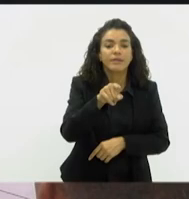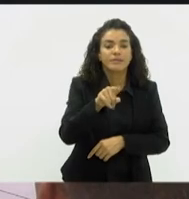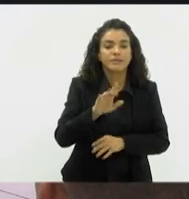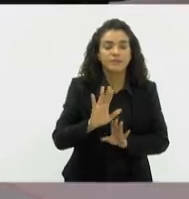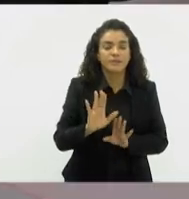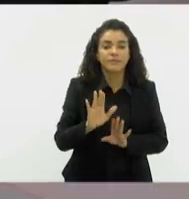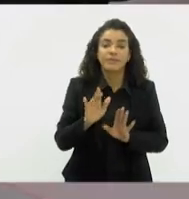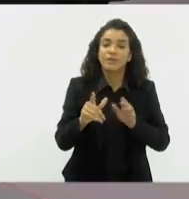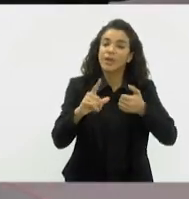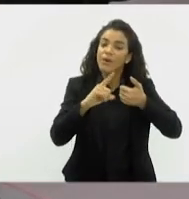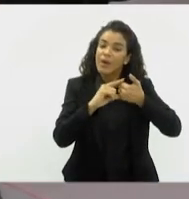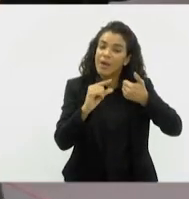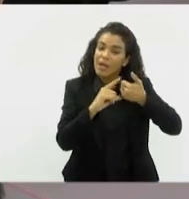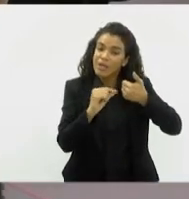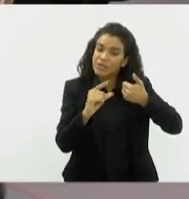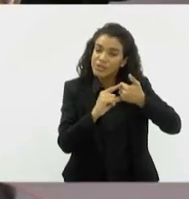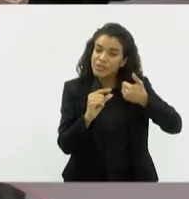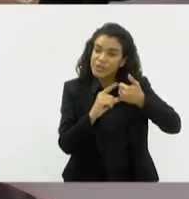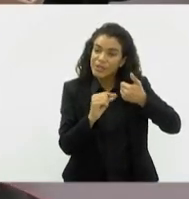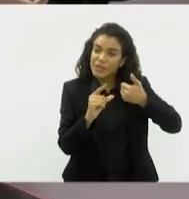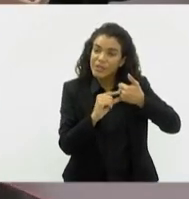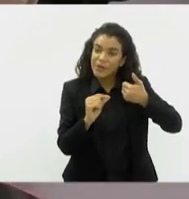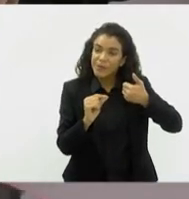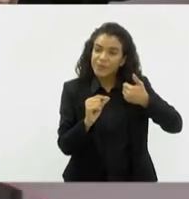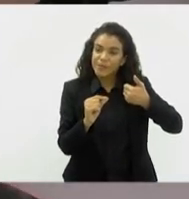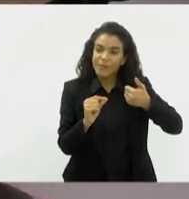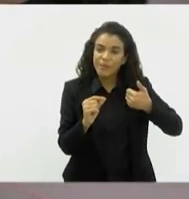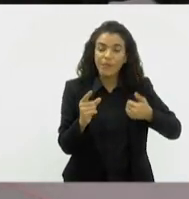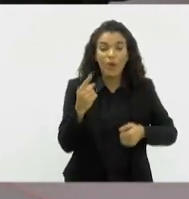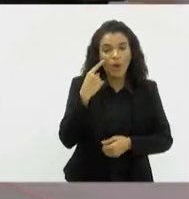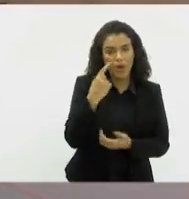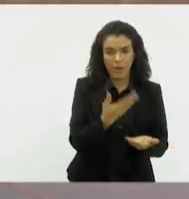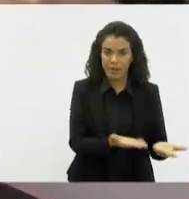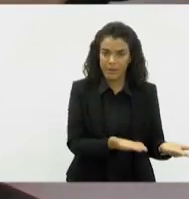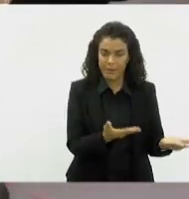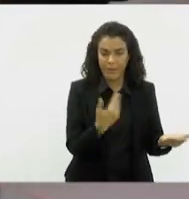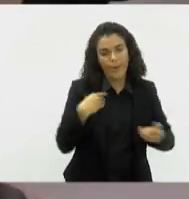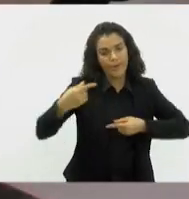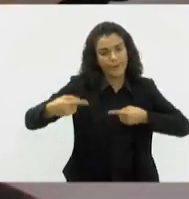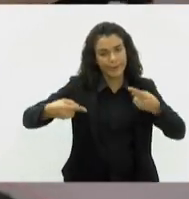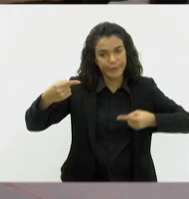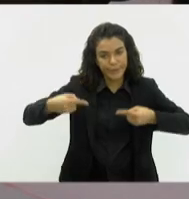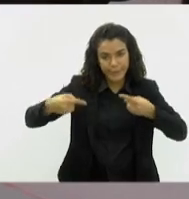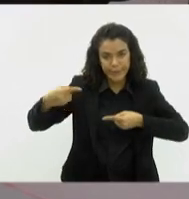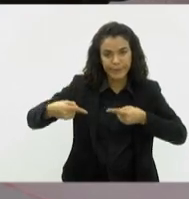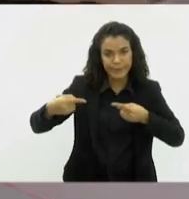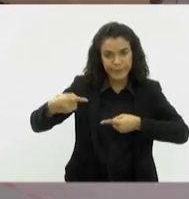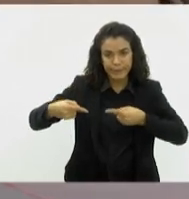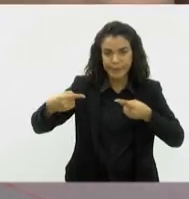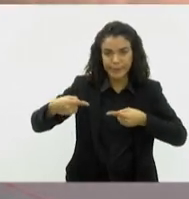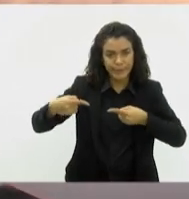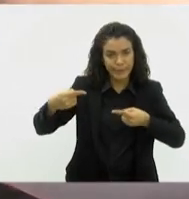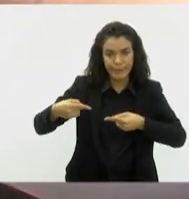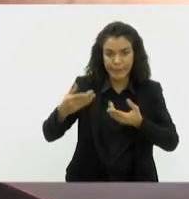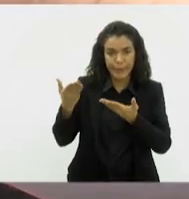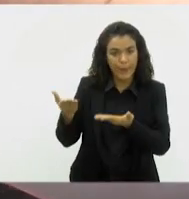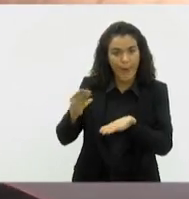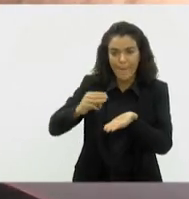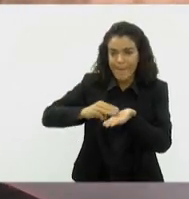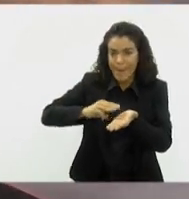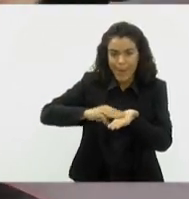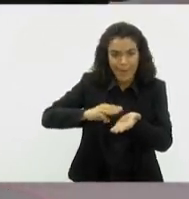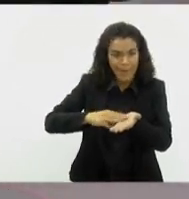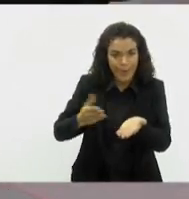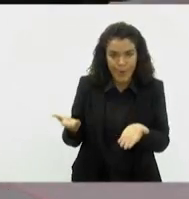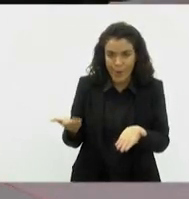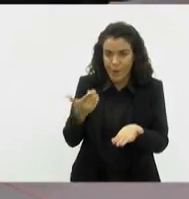um artigo que diz requisitos, esse é o artigo. Olha que ponto a gente chegou. Eu estou debatendo com uma membro do comitê que